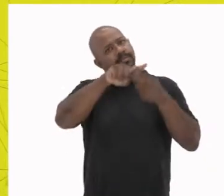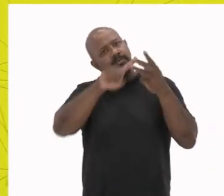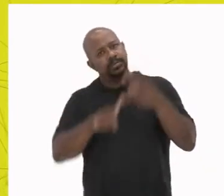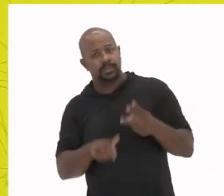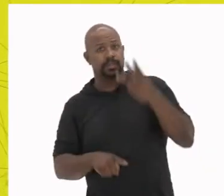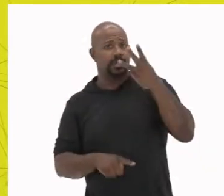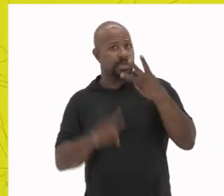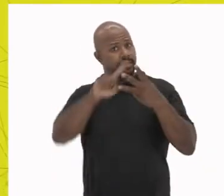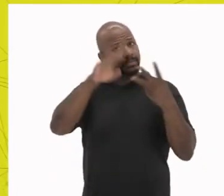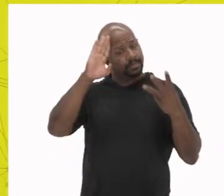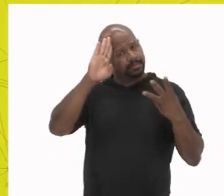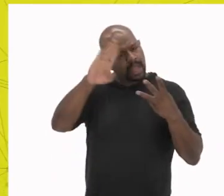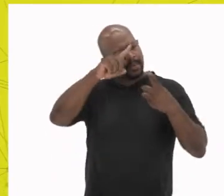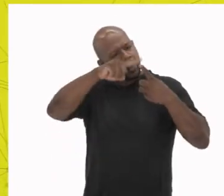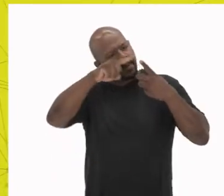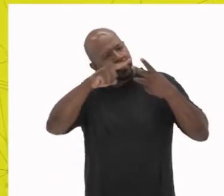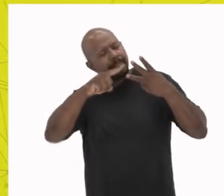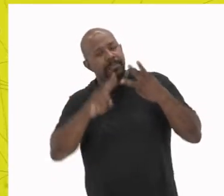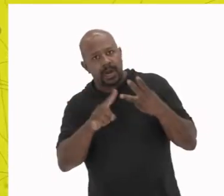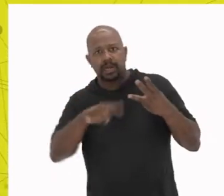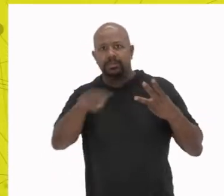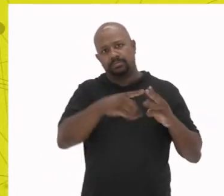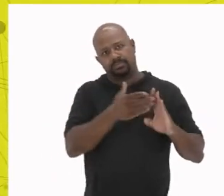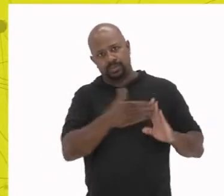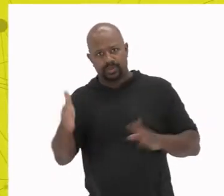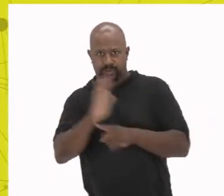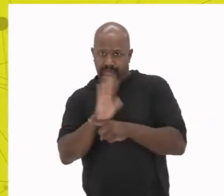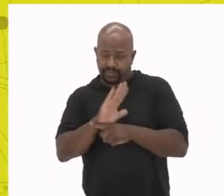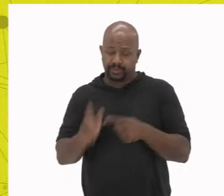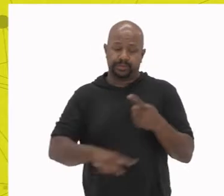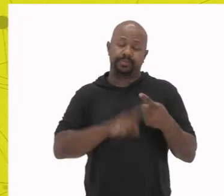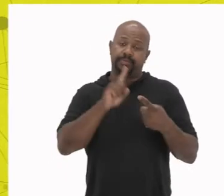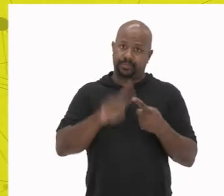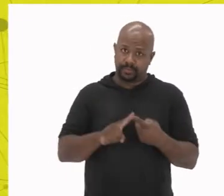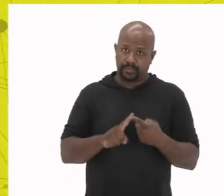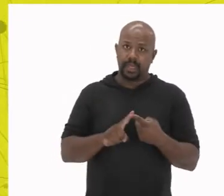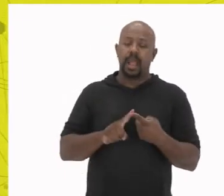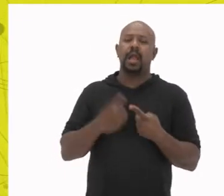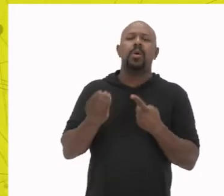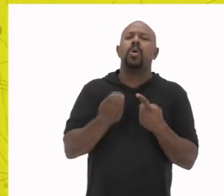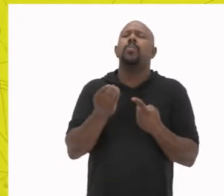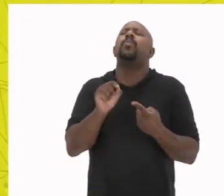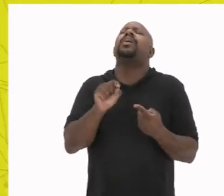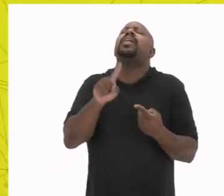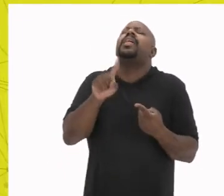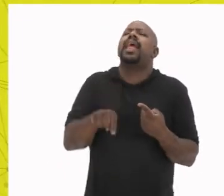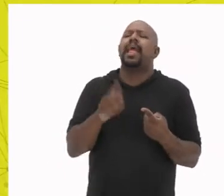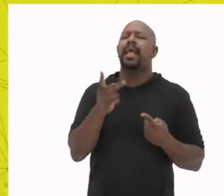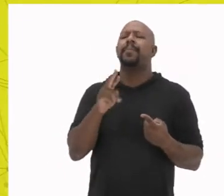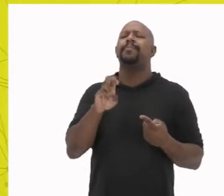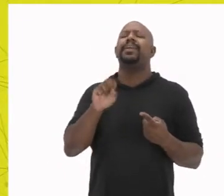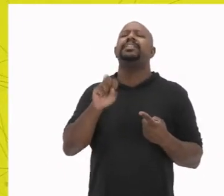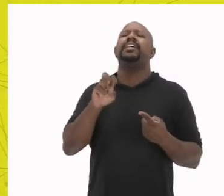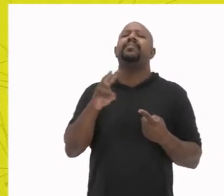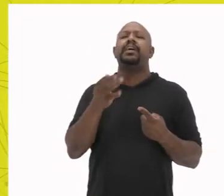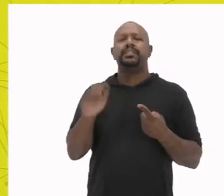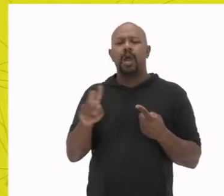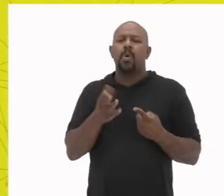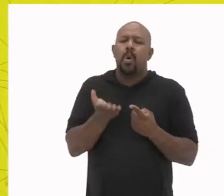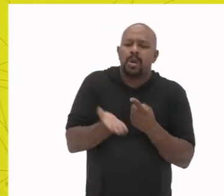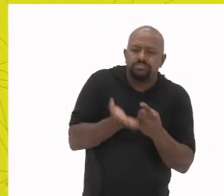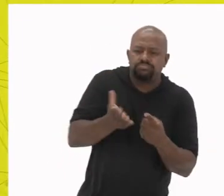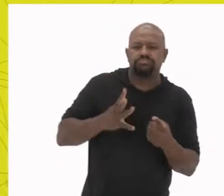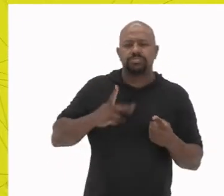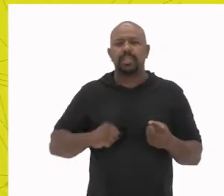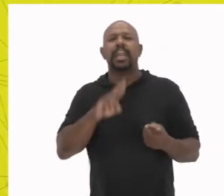juntos abordar 3 tópicos principais que irei explanar ao longo do vídeo. São eles: a definição do que é